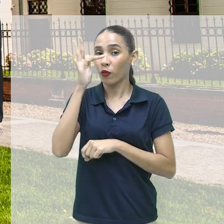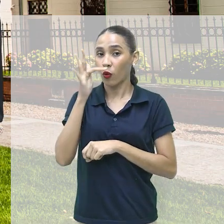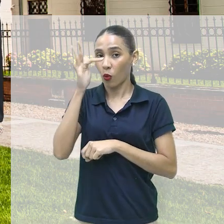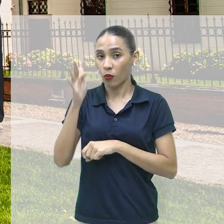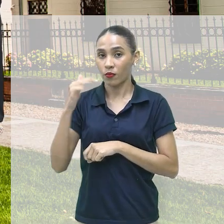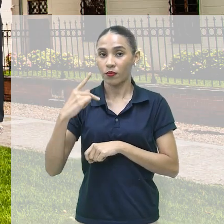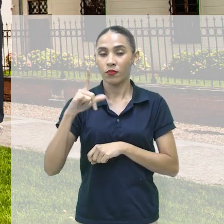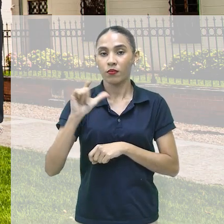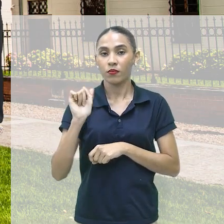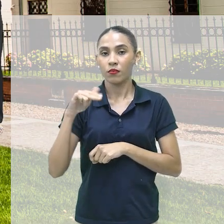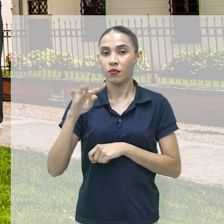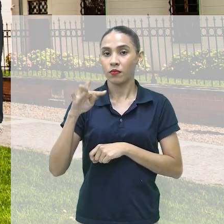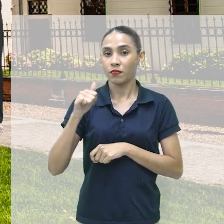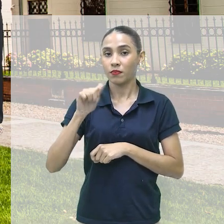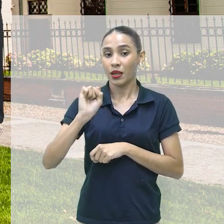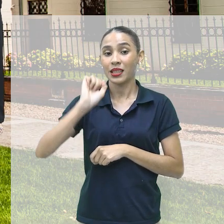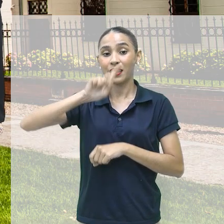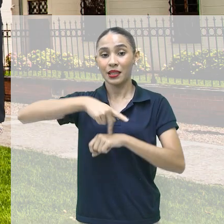aqui em